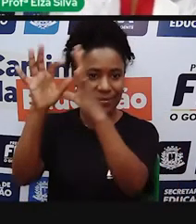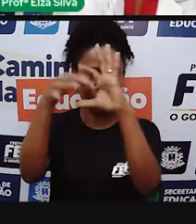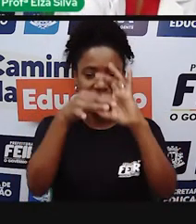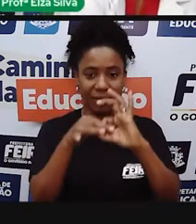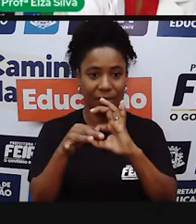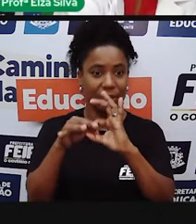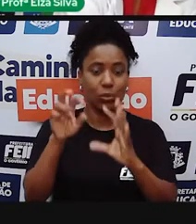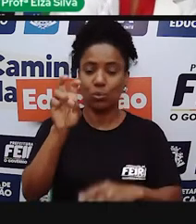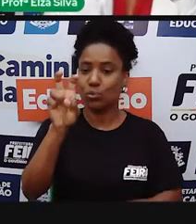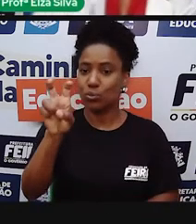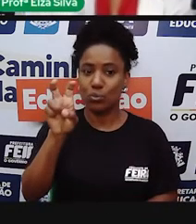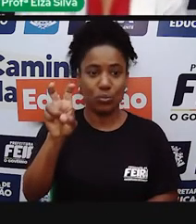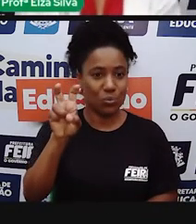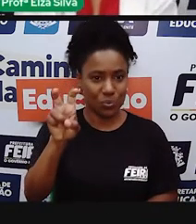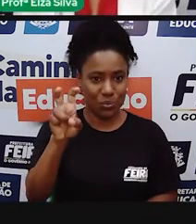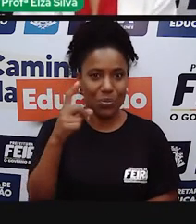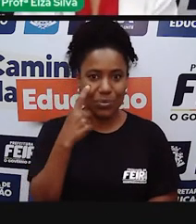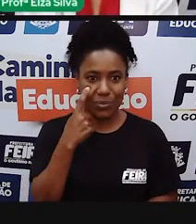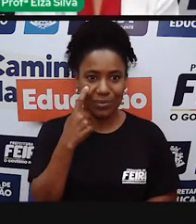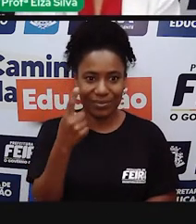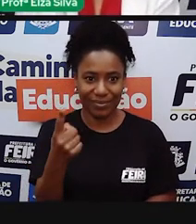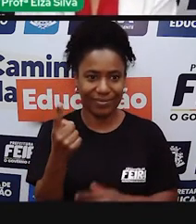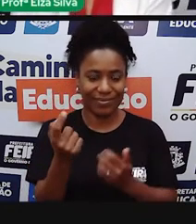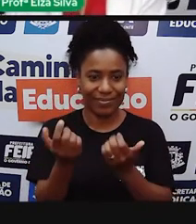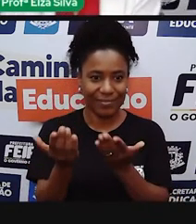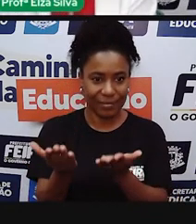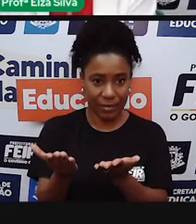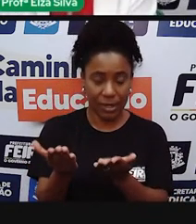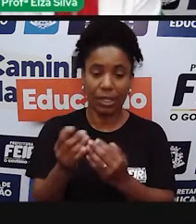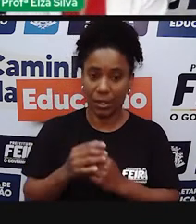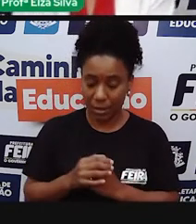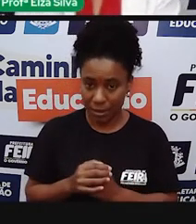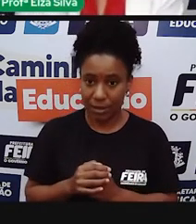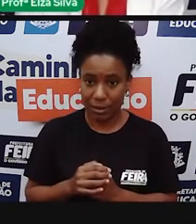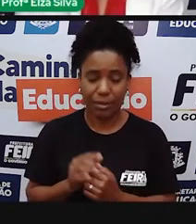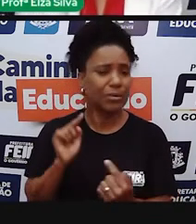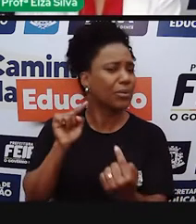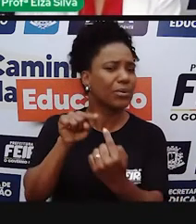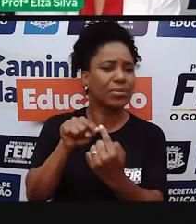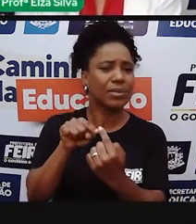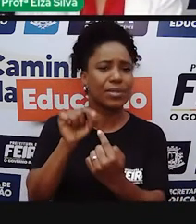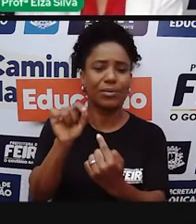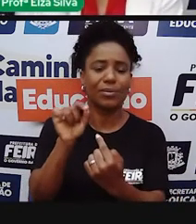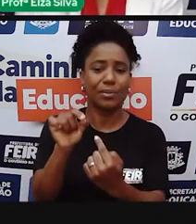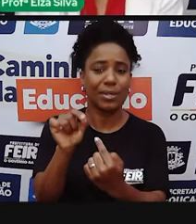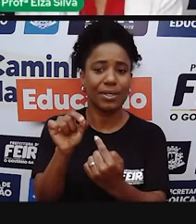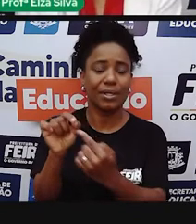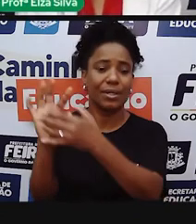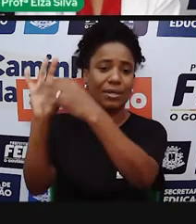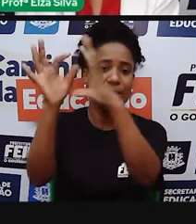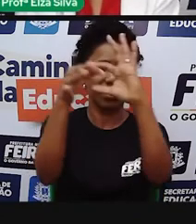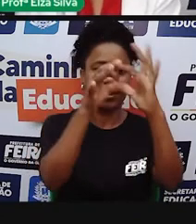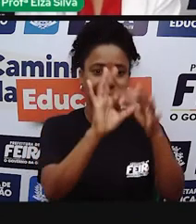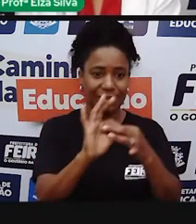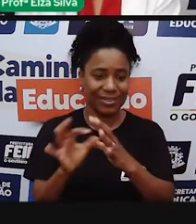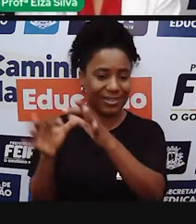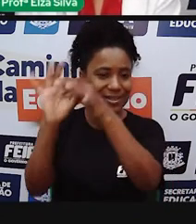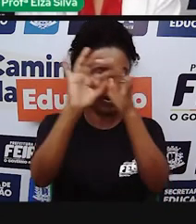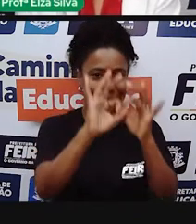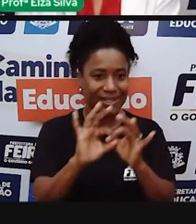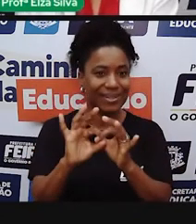ver espelhados na tela, representam a união dos cinco continentes do